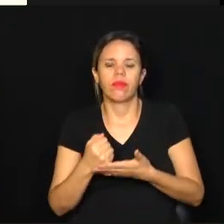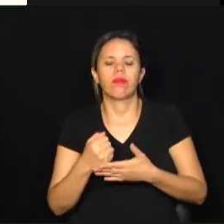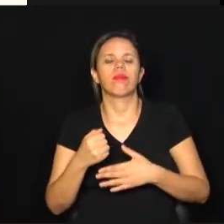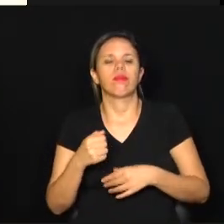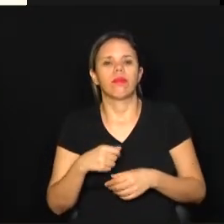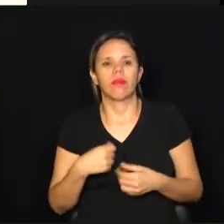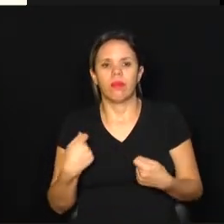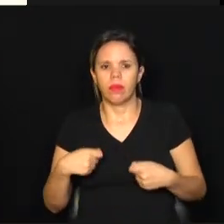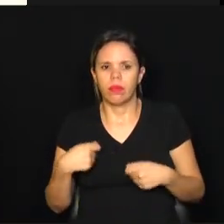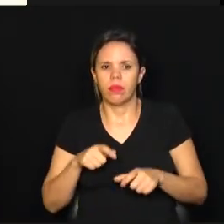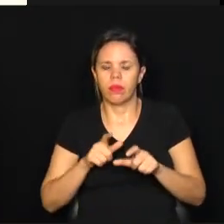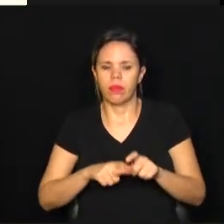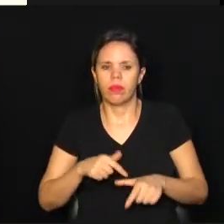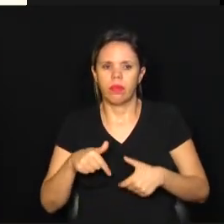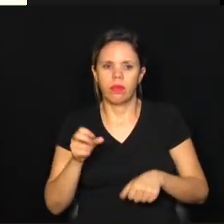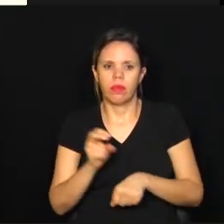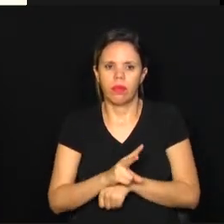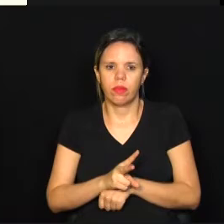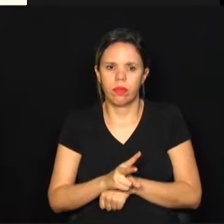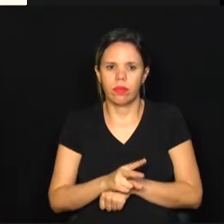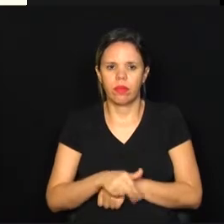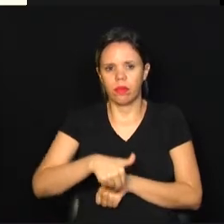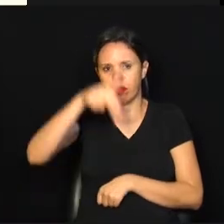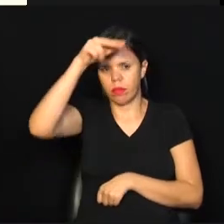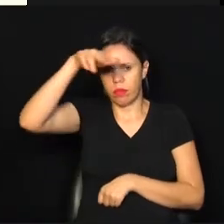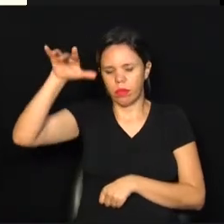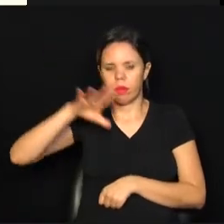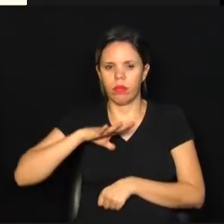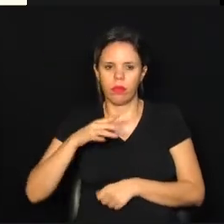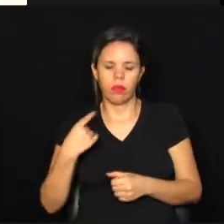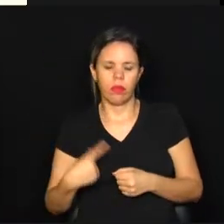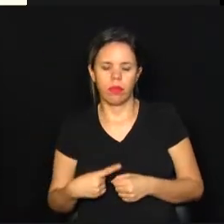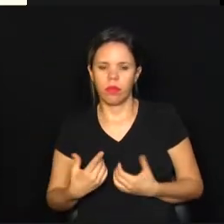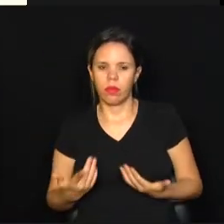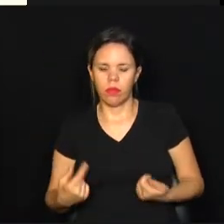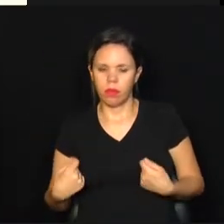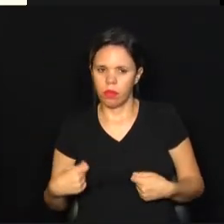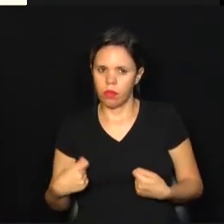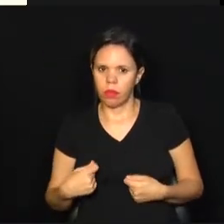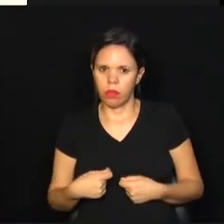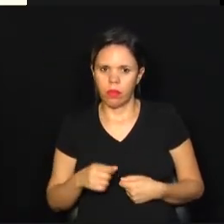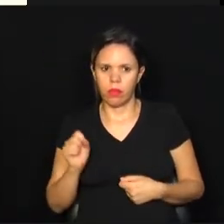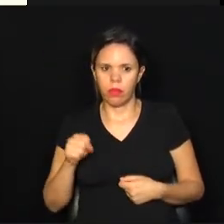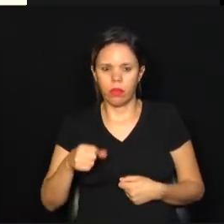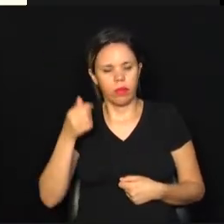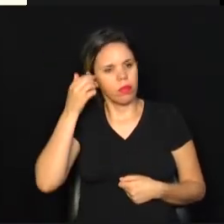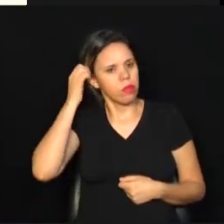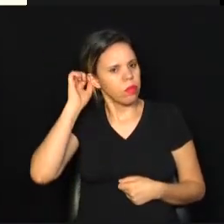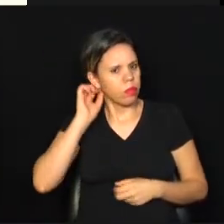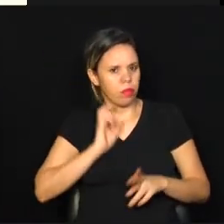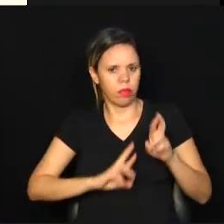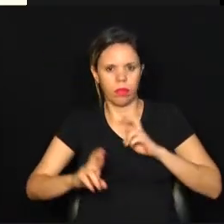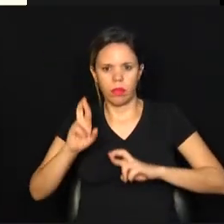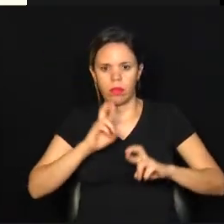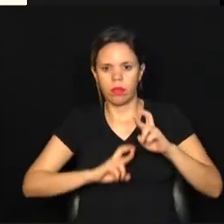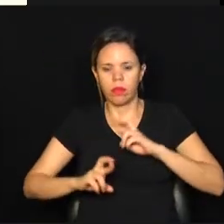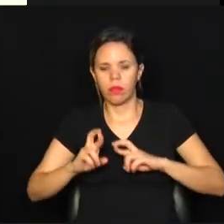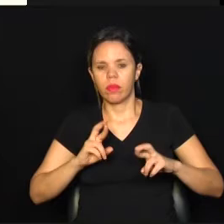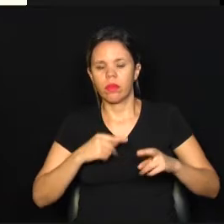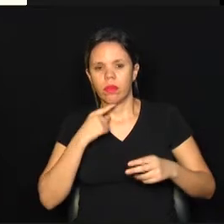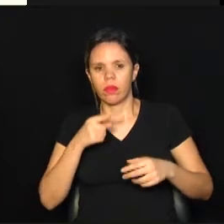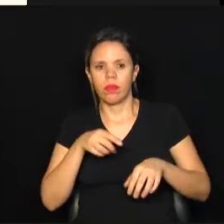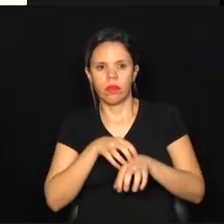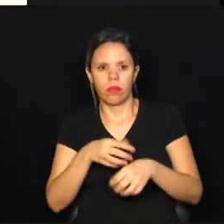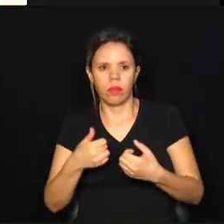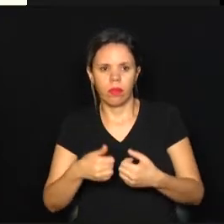emprego, até o extremo norte do município. Então, há necessidade, sim, da gente estar revendo essas questões de transporte,